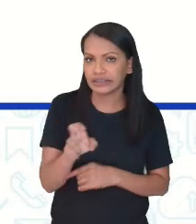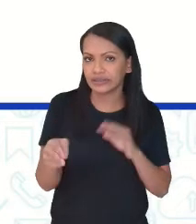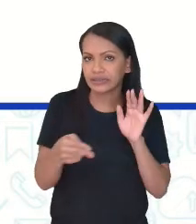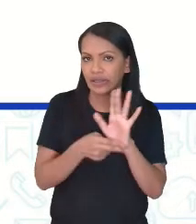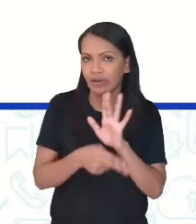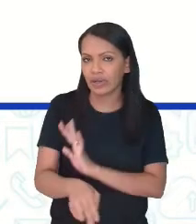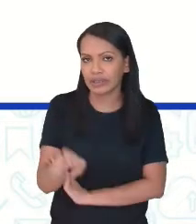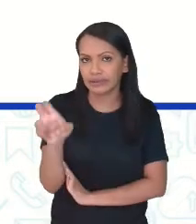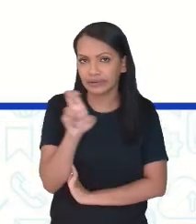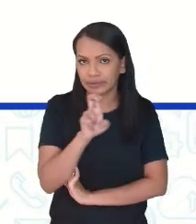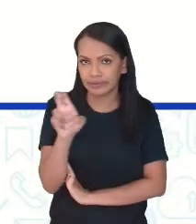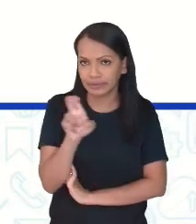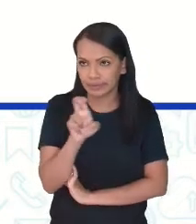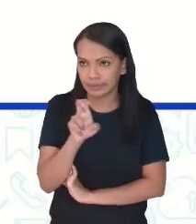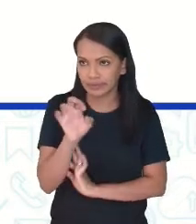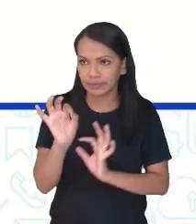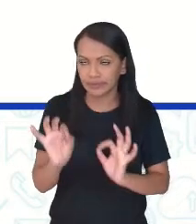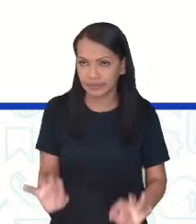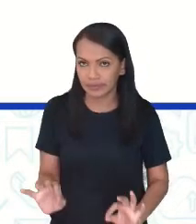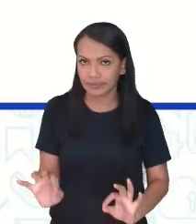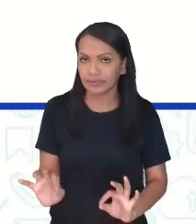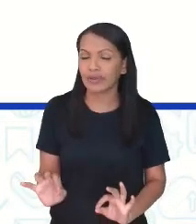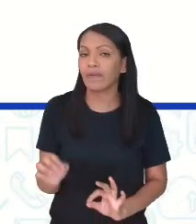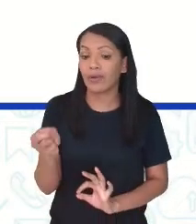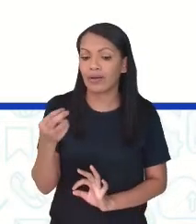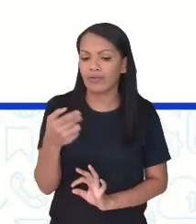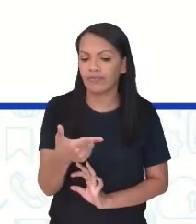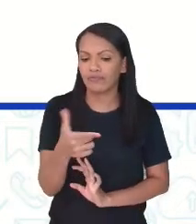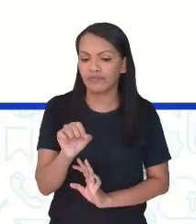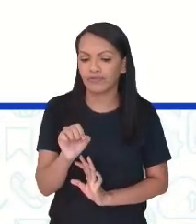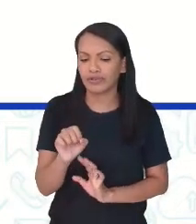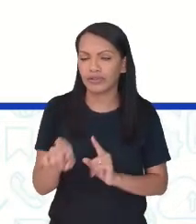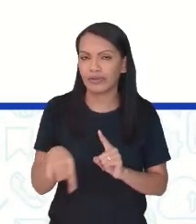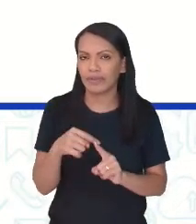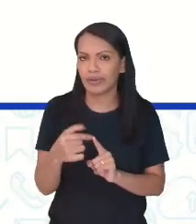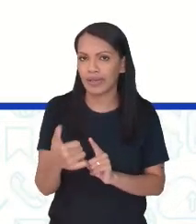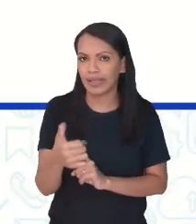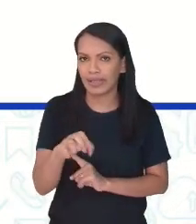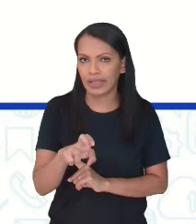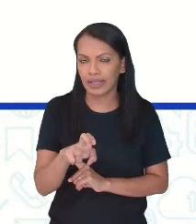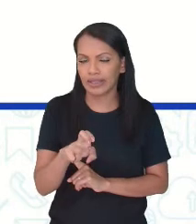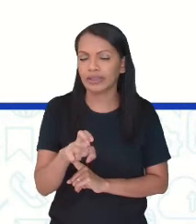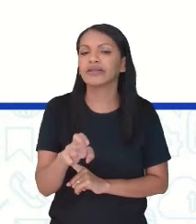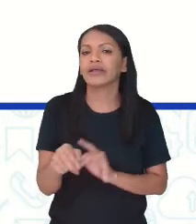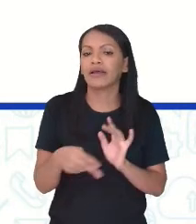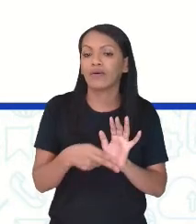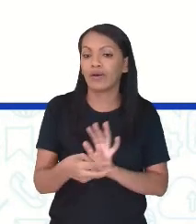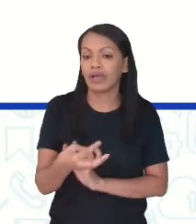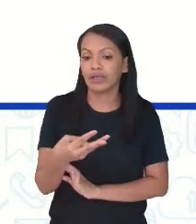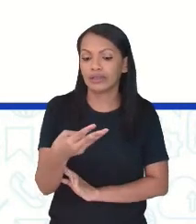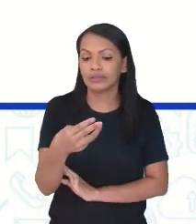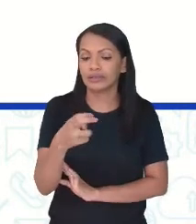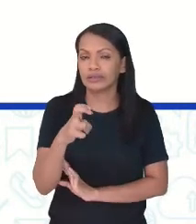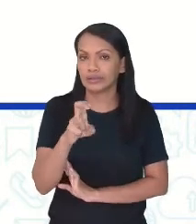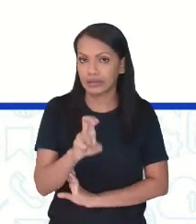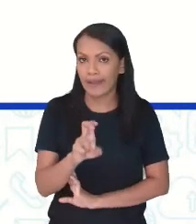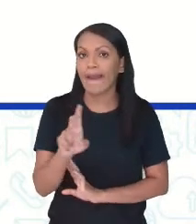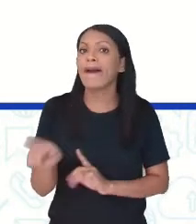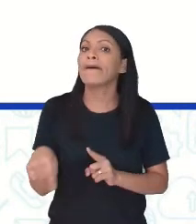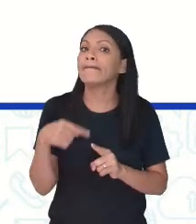55. Então, tá tudo ok aí. A soma das duas quantidades é igual a 55 e